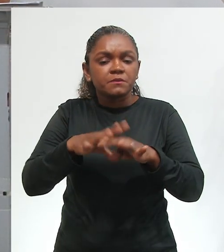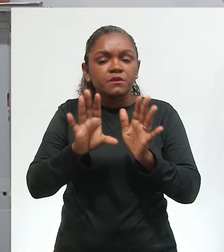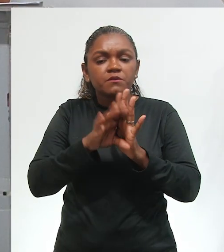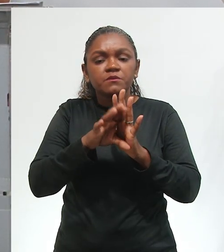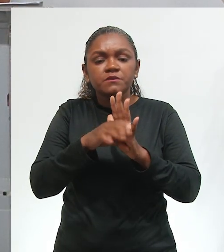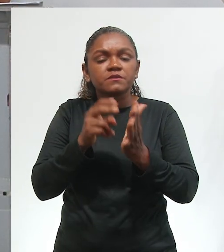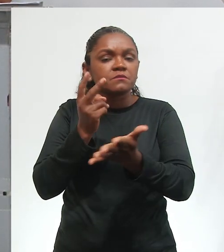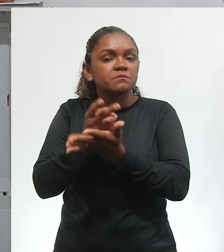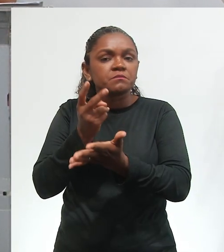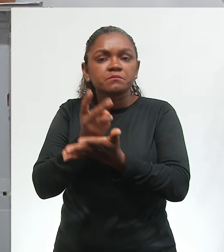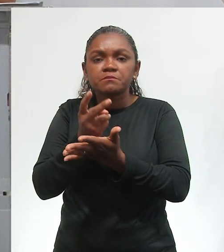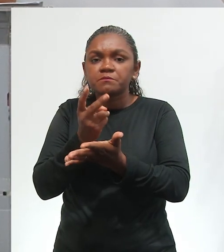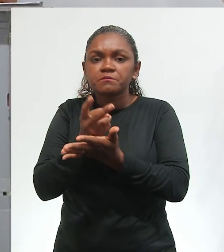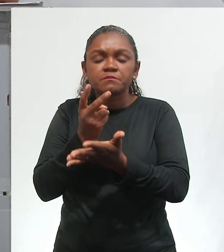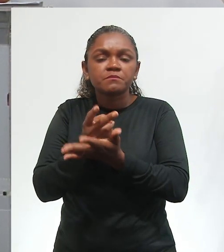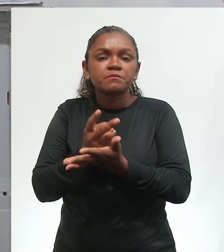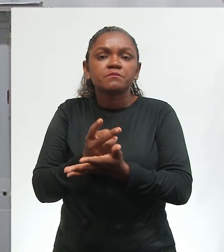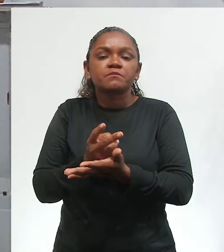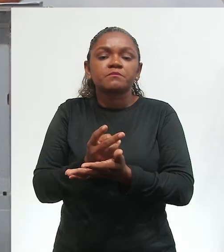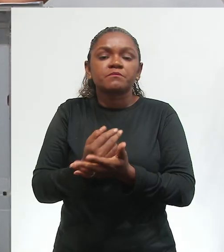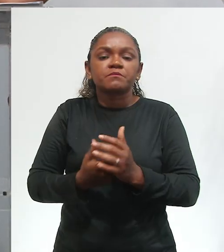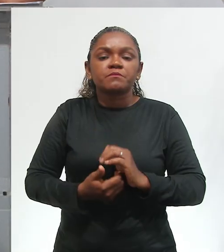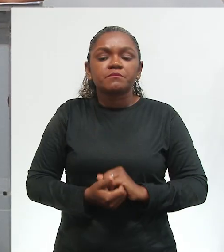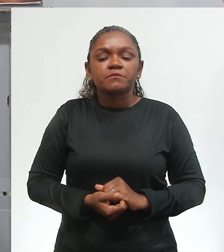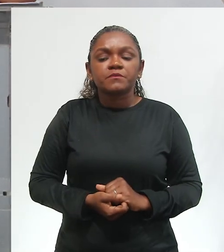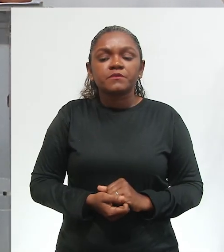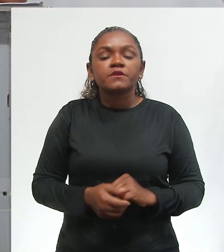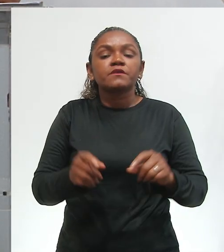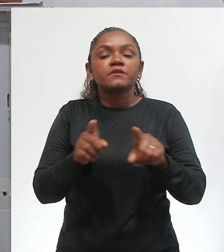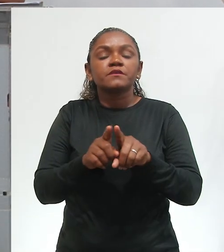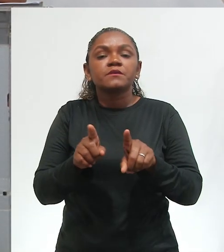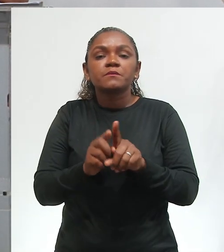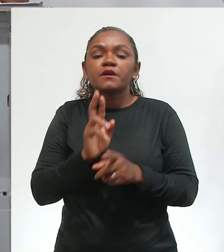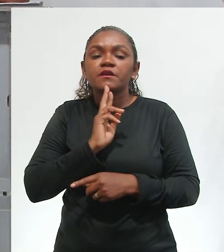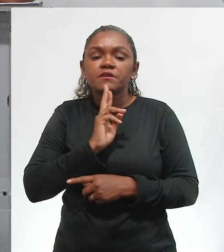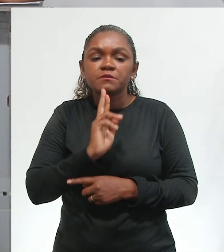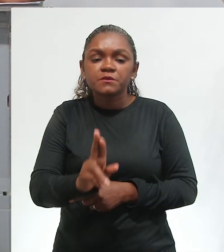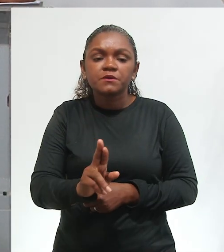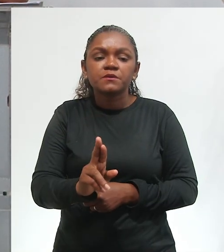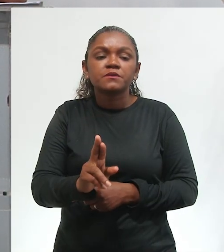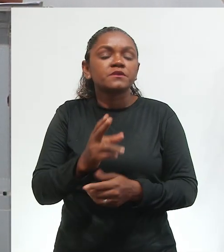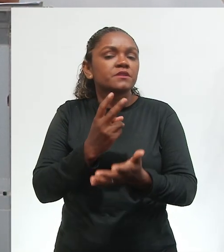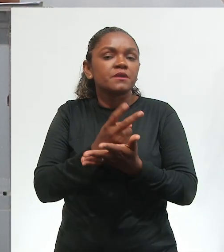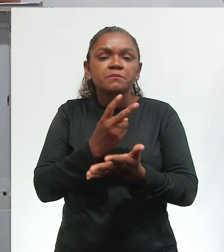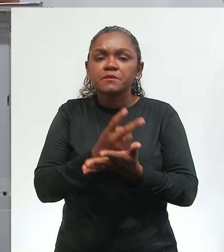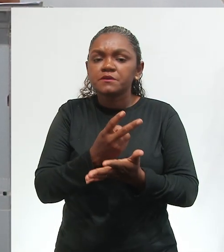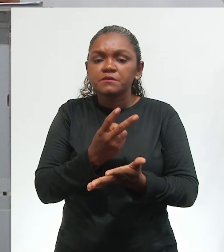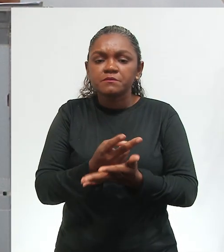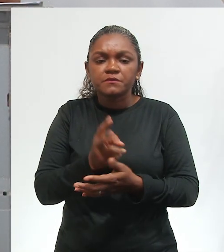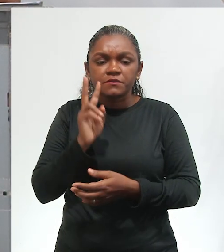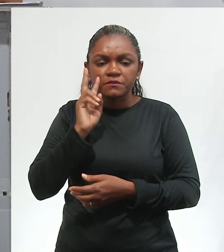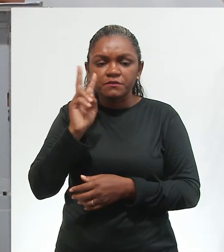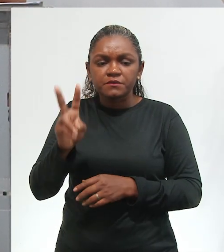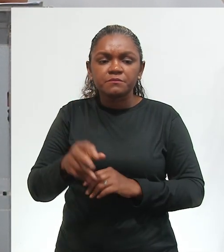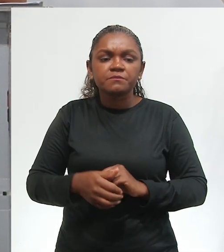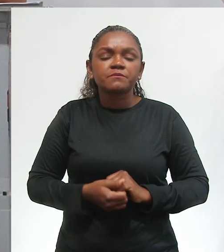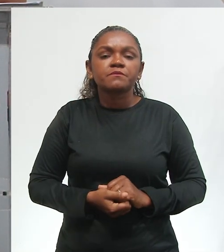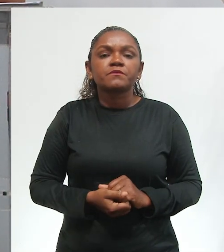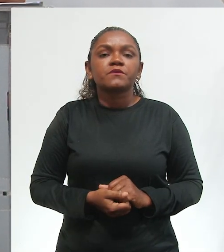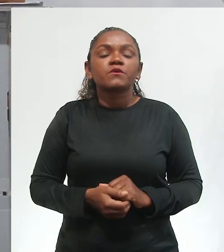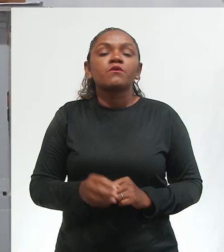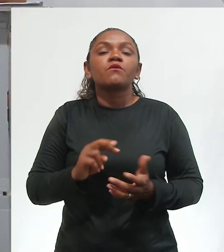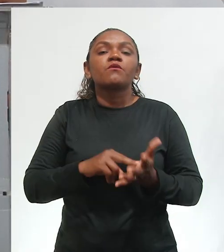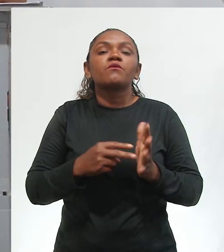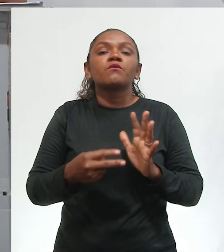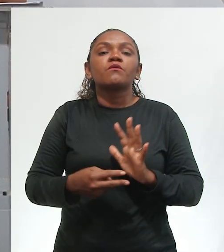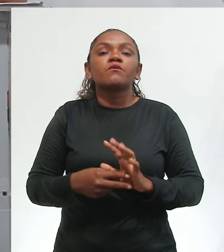O conceito a ser trabalhado vai ser exatamente o mesmo, a resposta vai ser exatamente a mesma. Então, o que